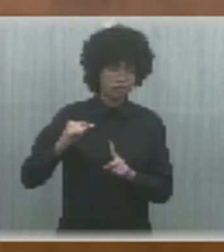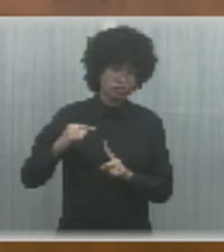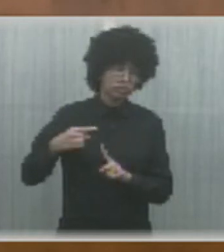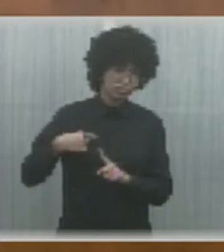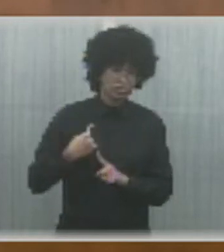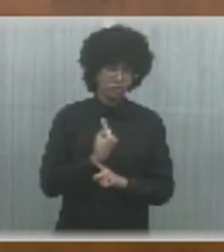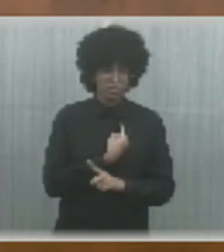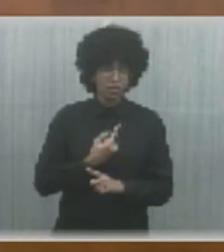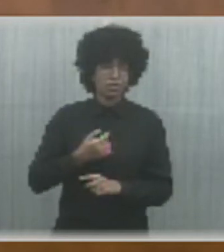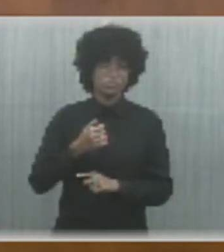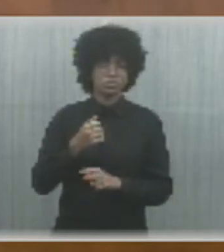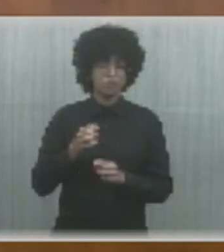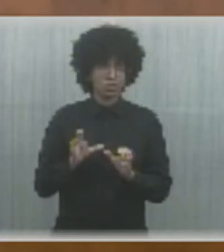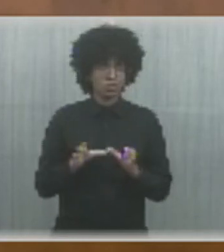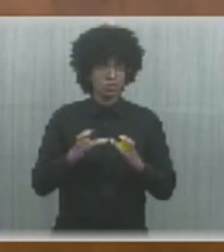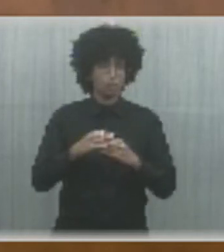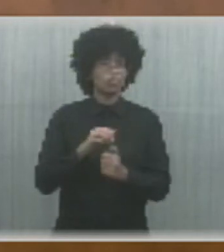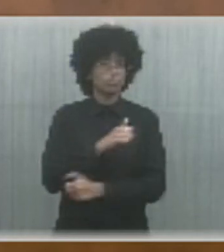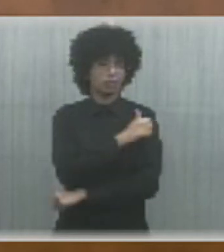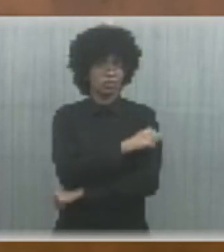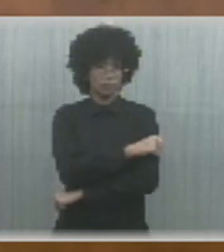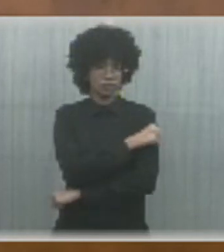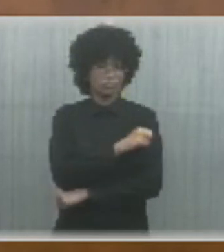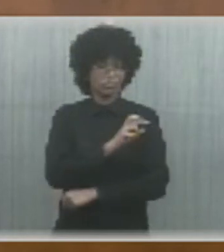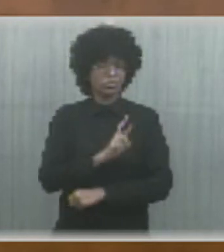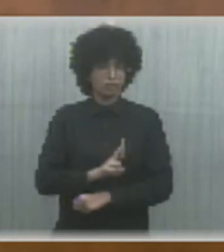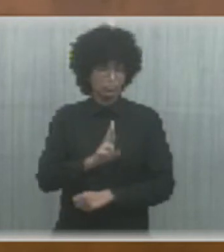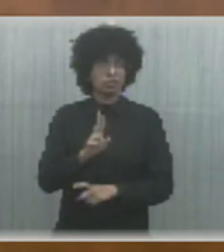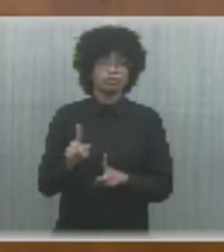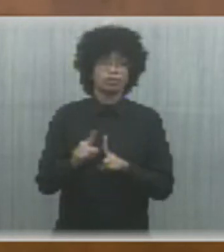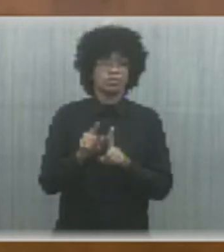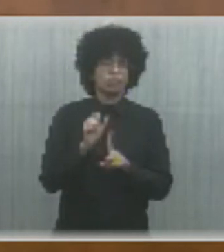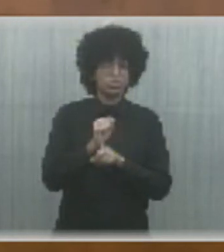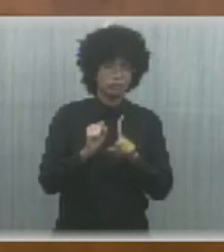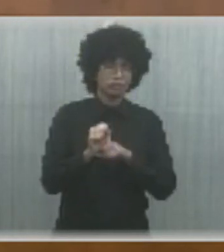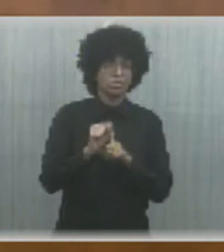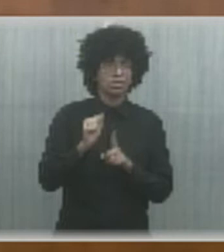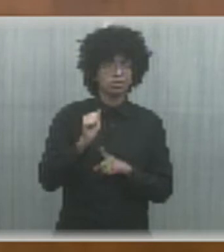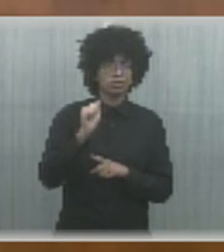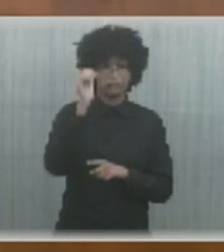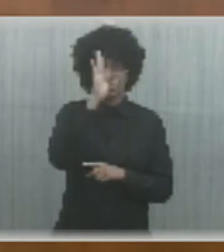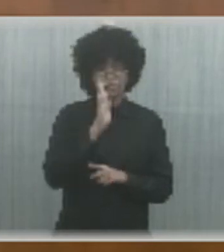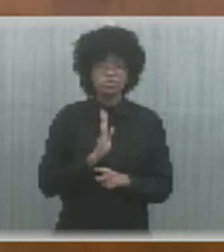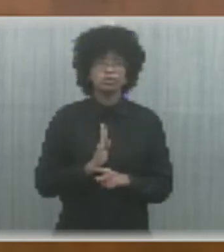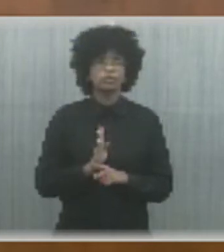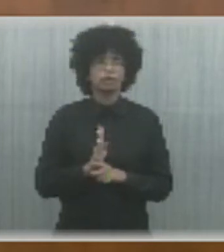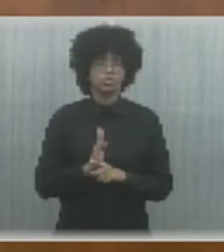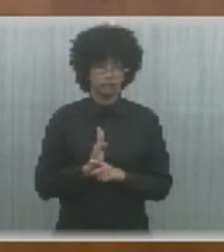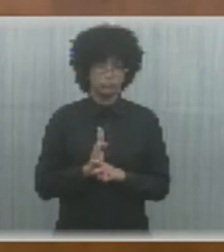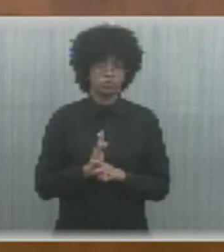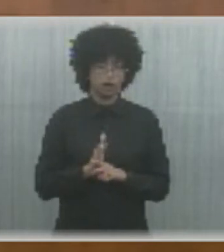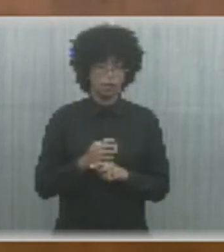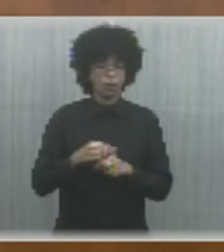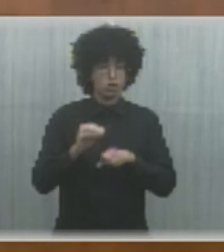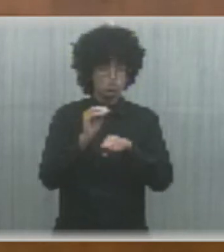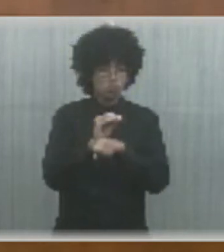A nossa enfermagem representada pela Sociedade Brasileira de Obstetrícia, enfermeira de obstetrícia aqui no estado